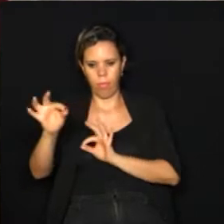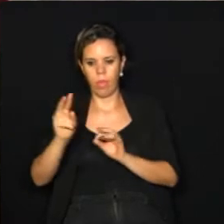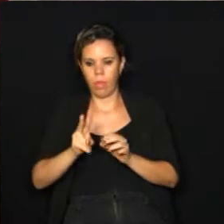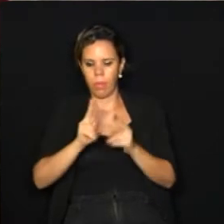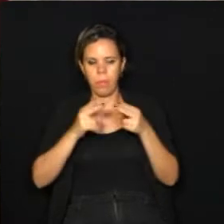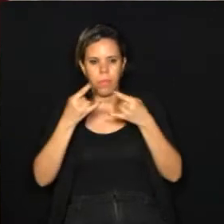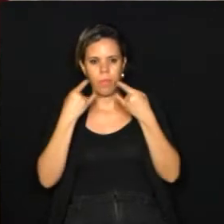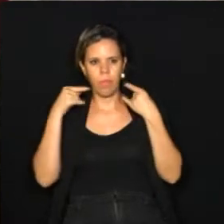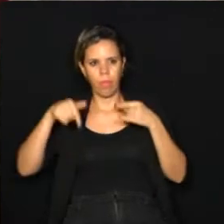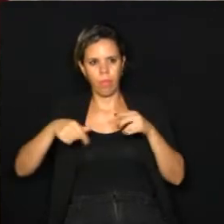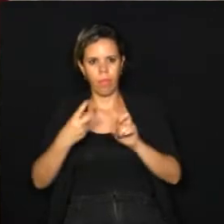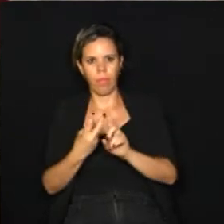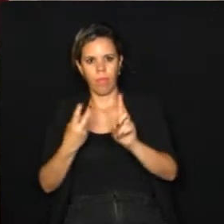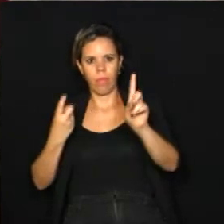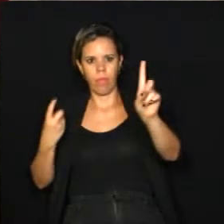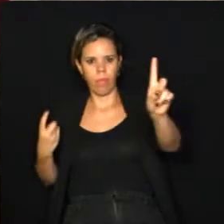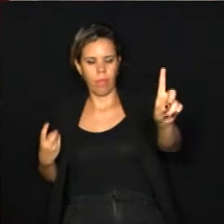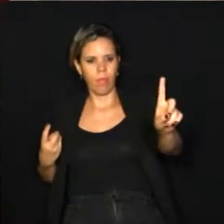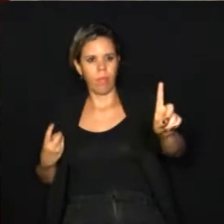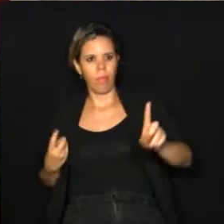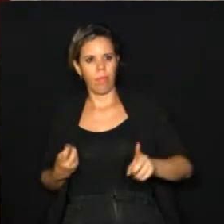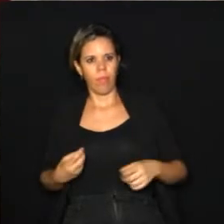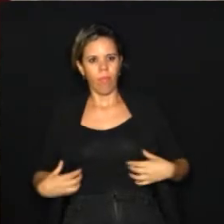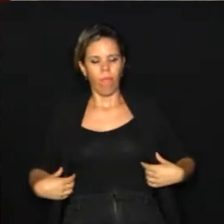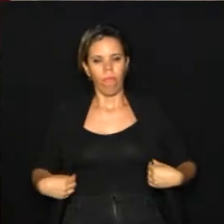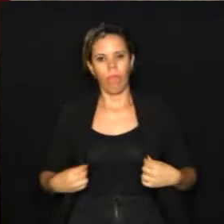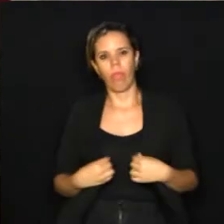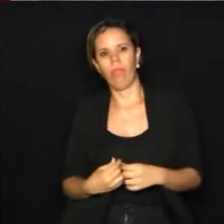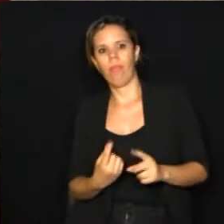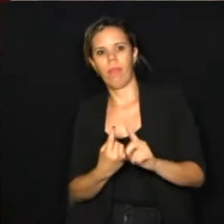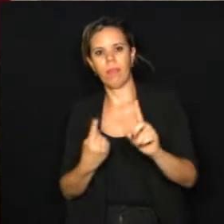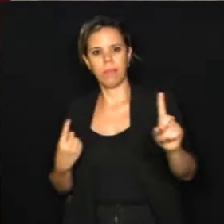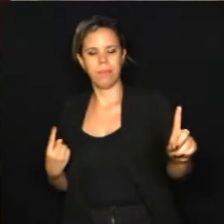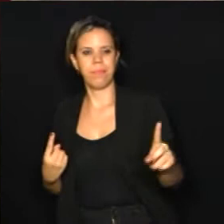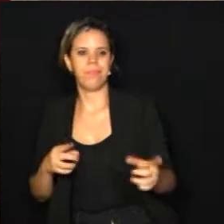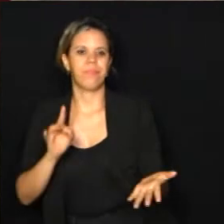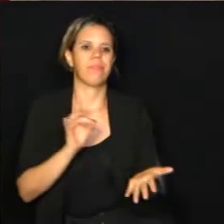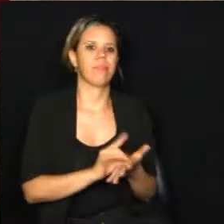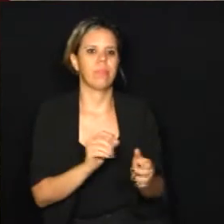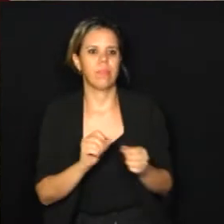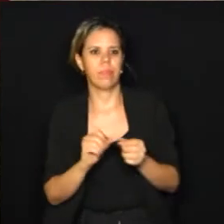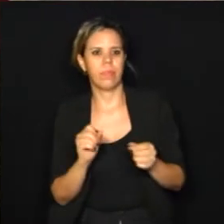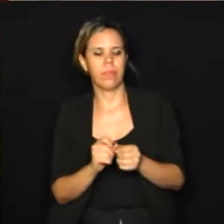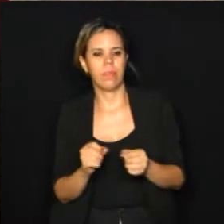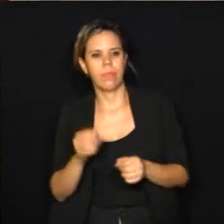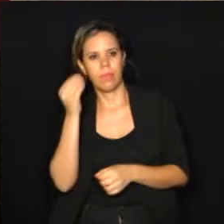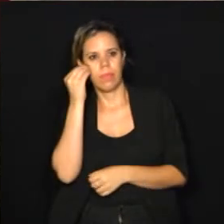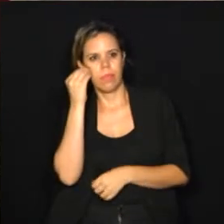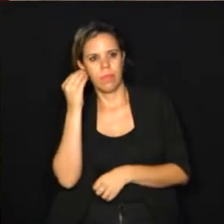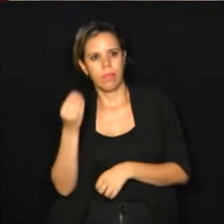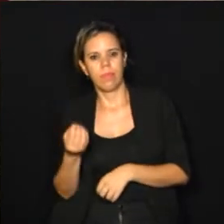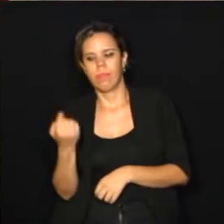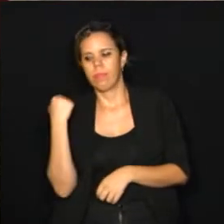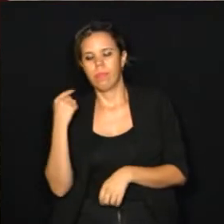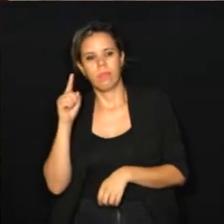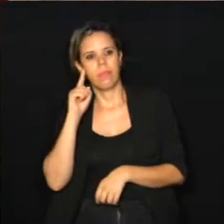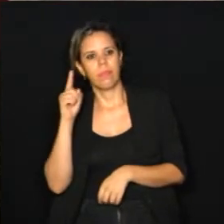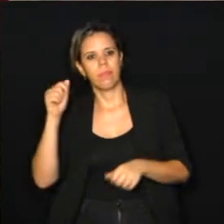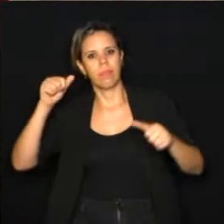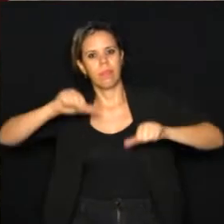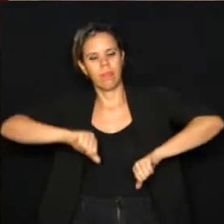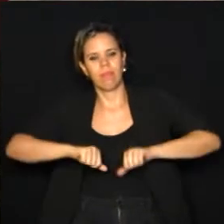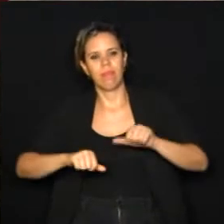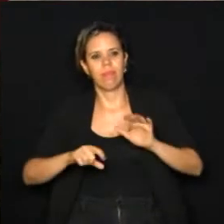máscara. Aqui no estúdio nós estamos no distanciamento e nós realizamos o teste recentemente, deu negativo